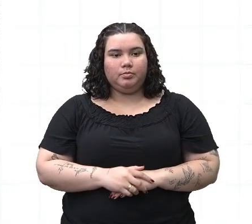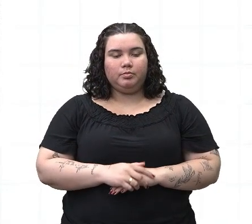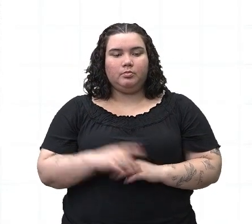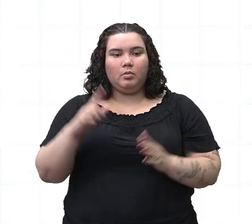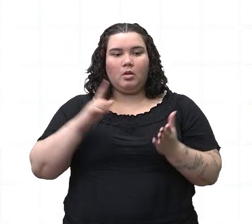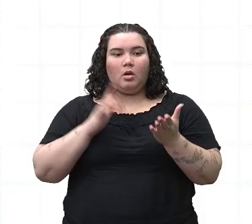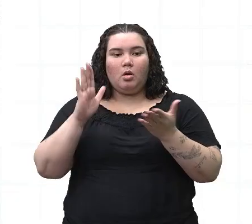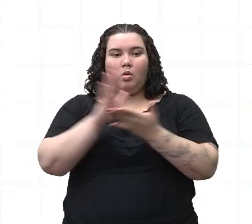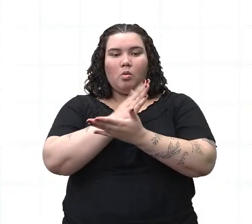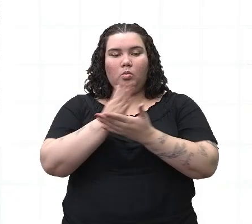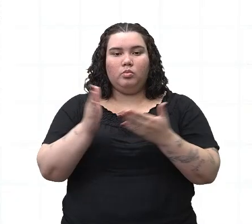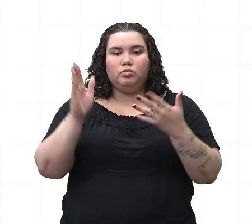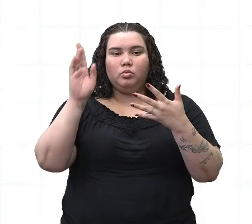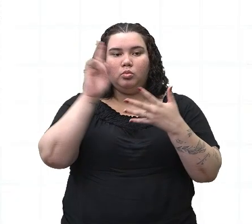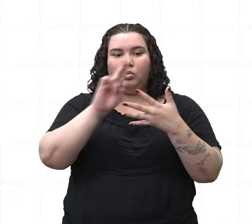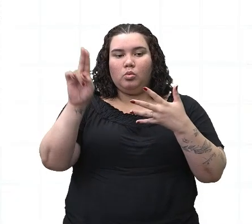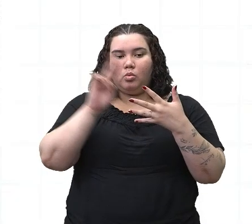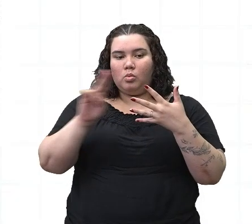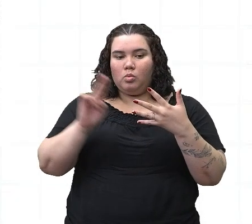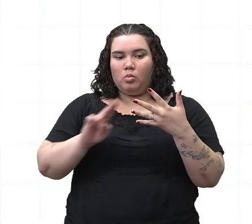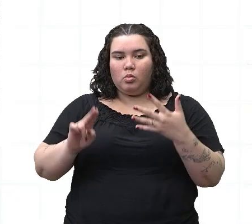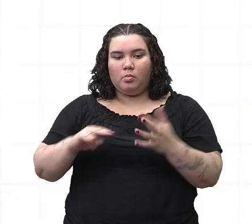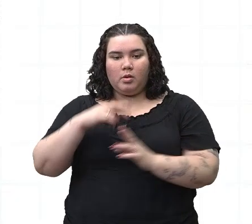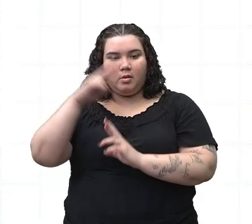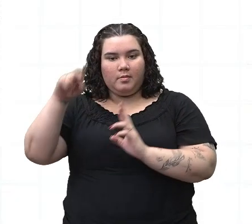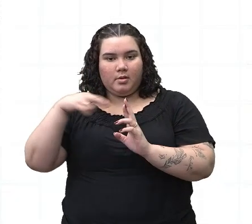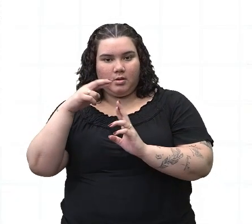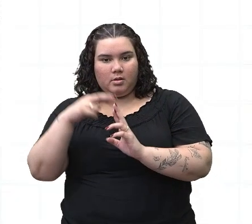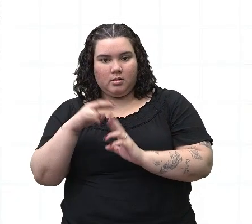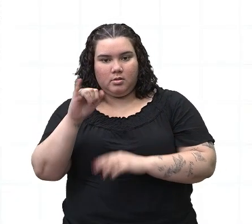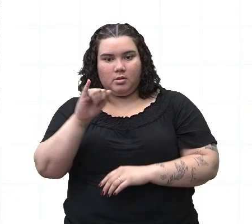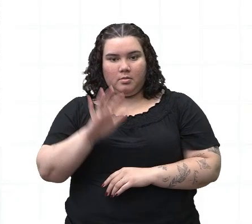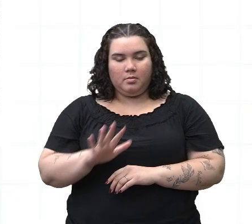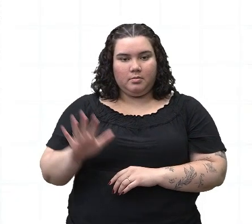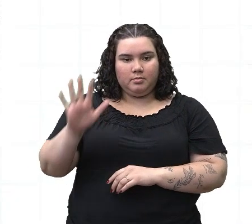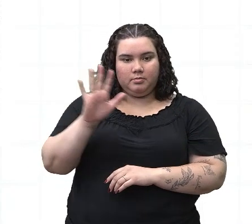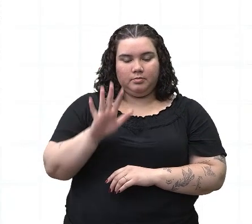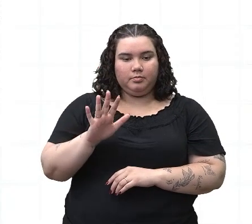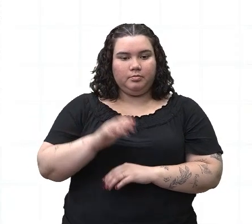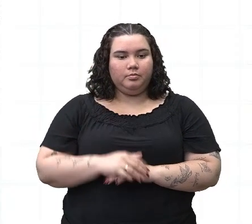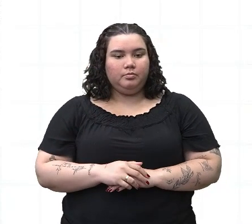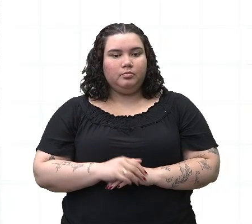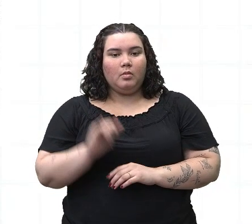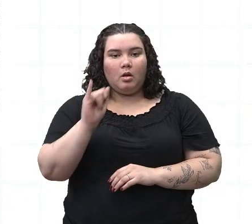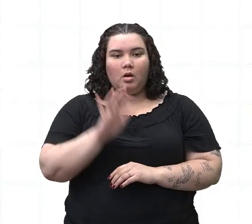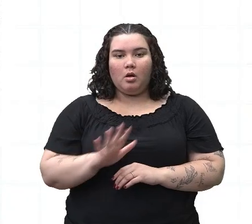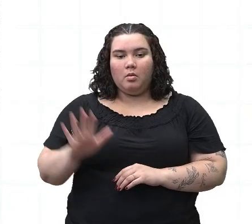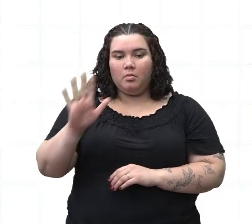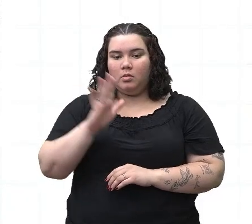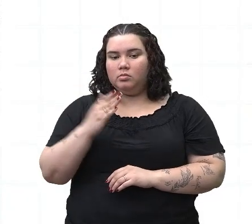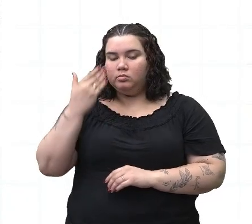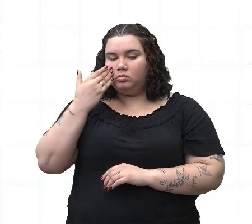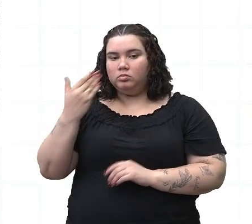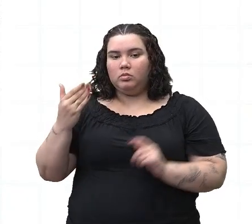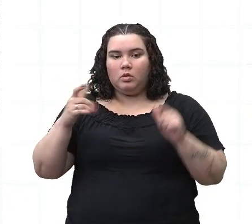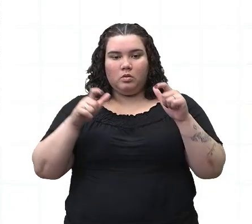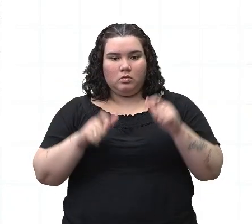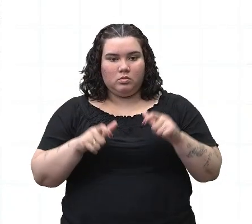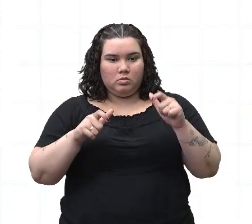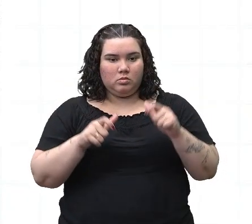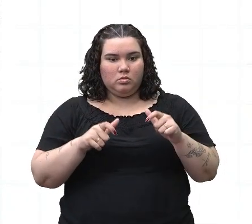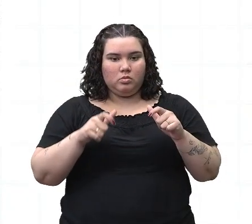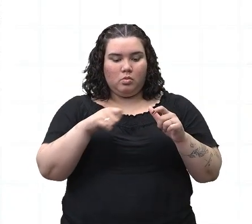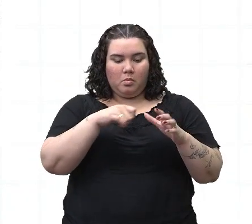alguns nomes que seriam as referências, né? A gente tem a imagem que a ação cênica acontece ali